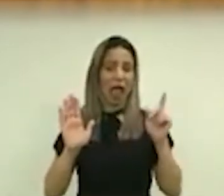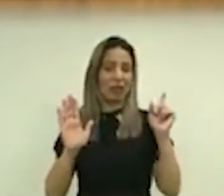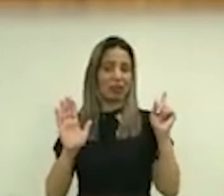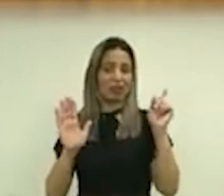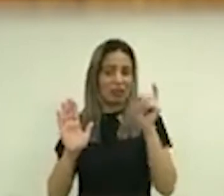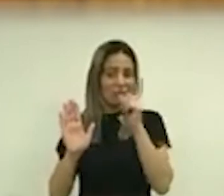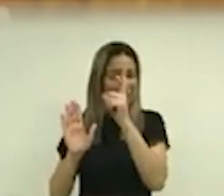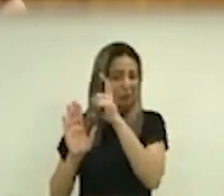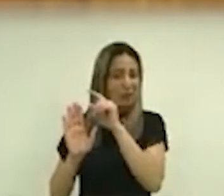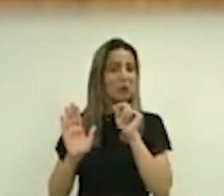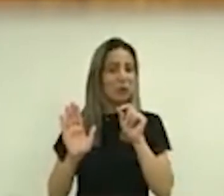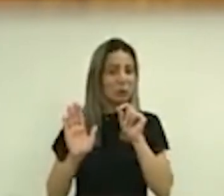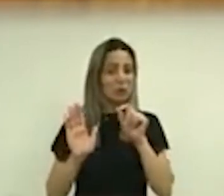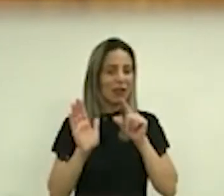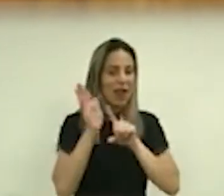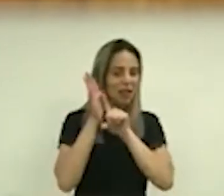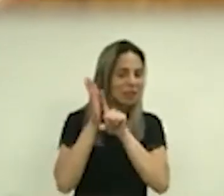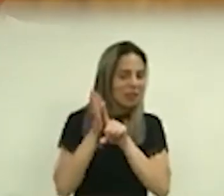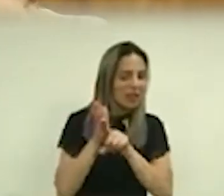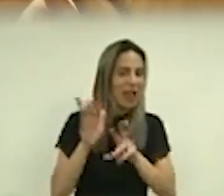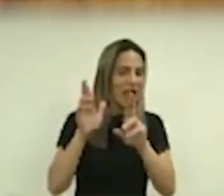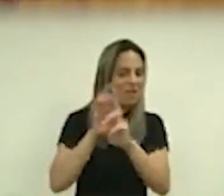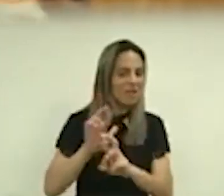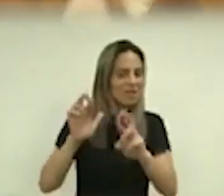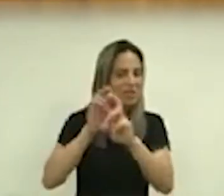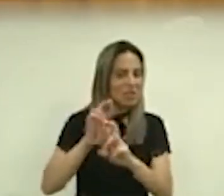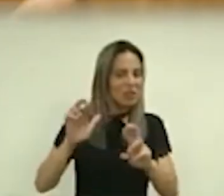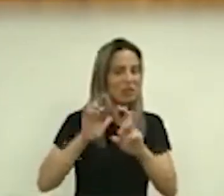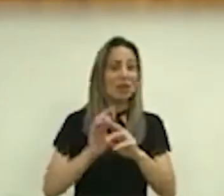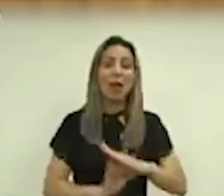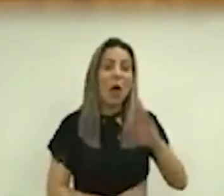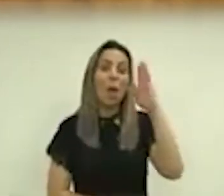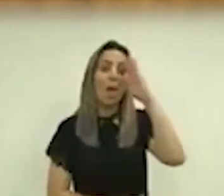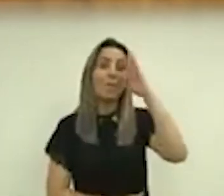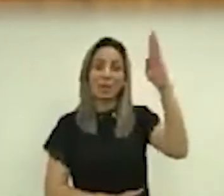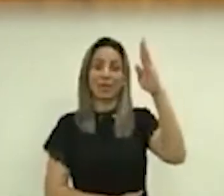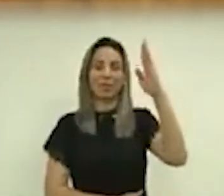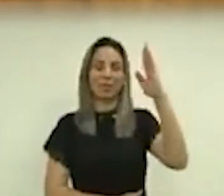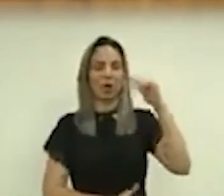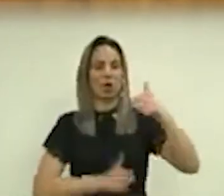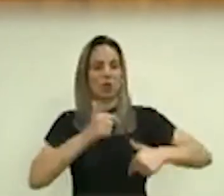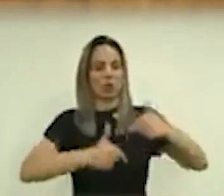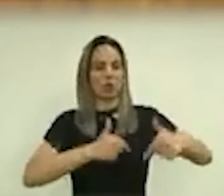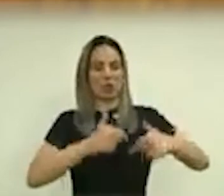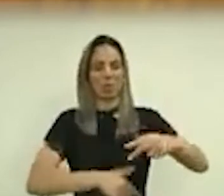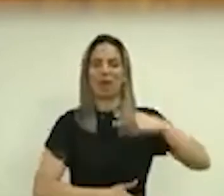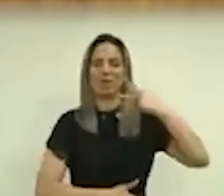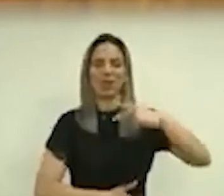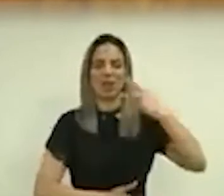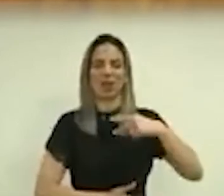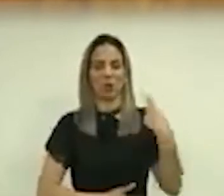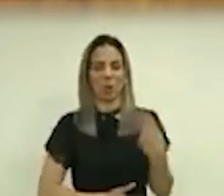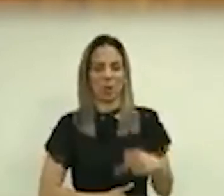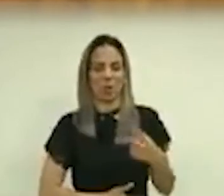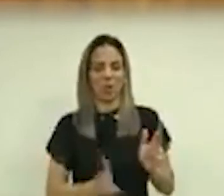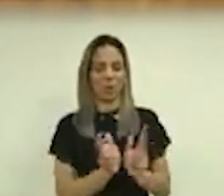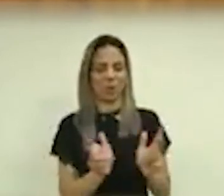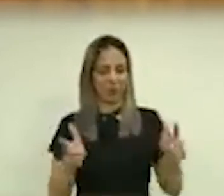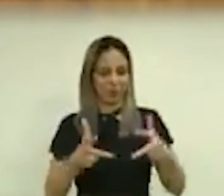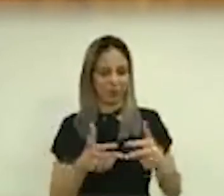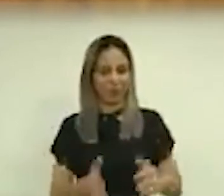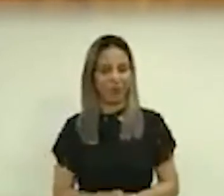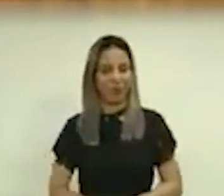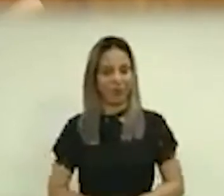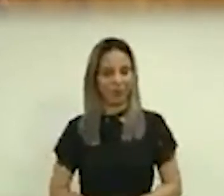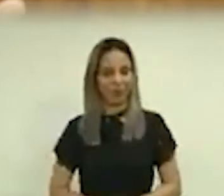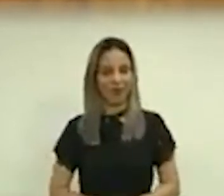dificultar essa fiscalização, esse ato, que é o ato principal da nossa função aqui nessa casa. Como a